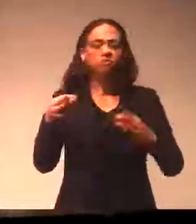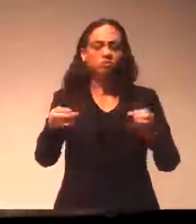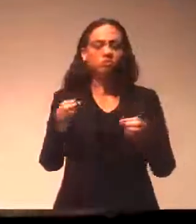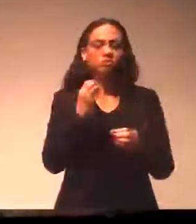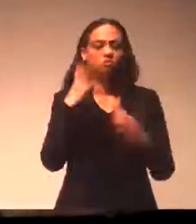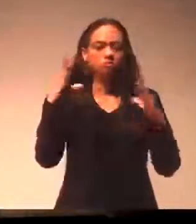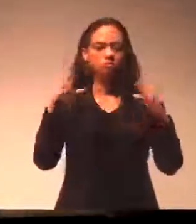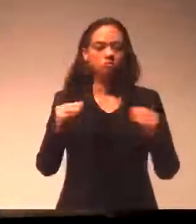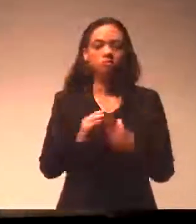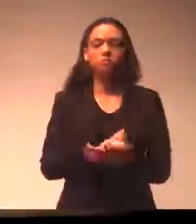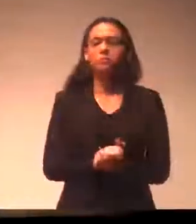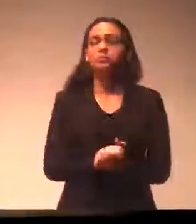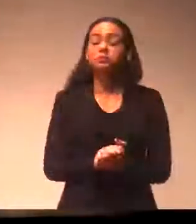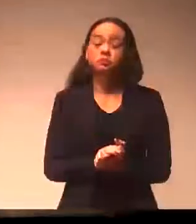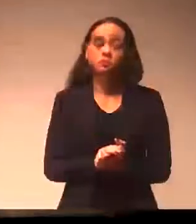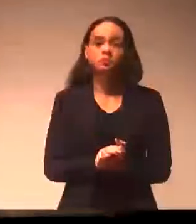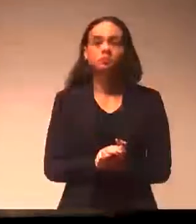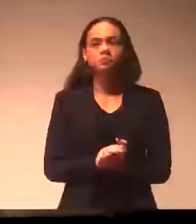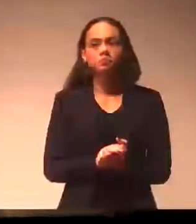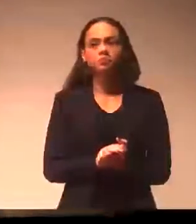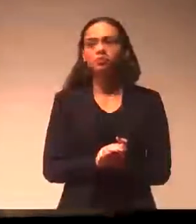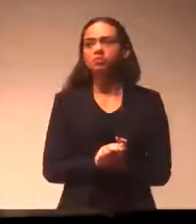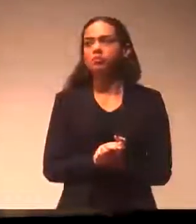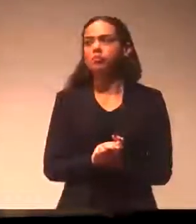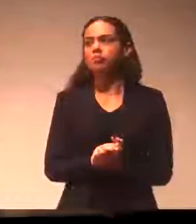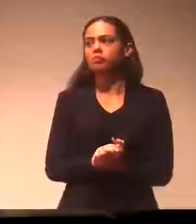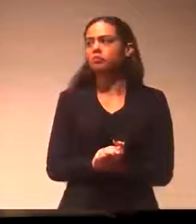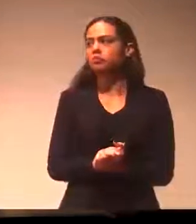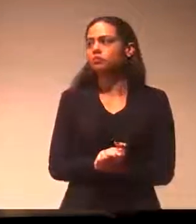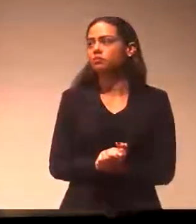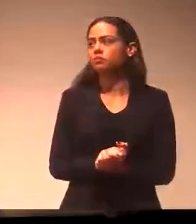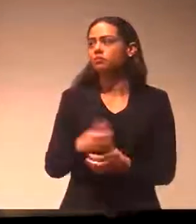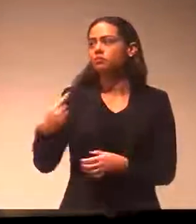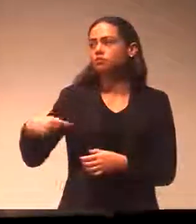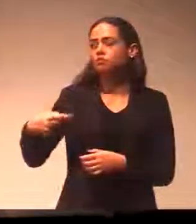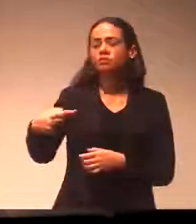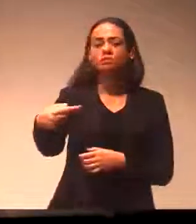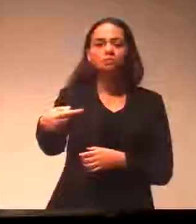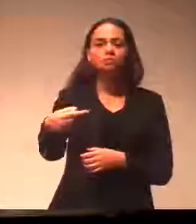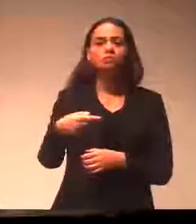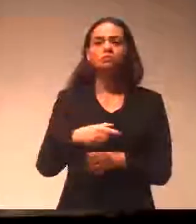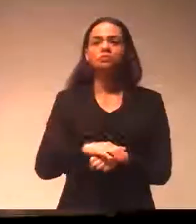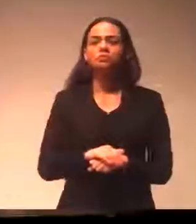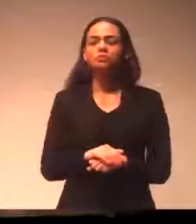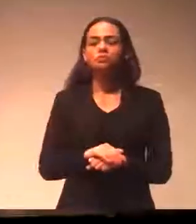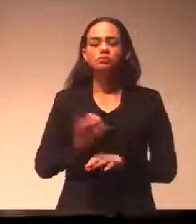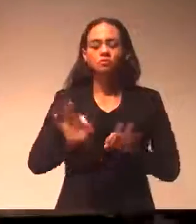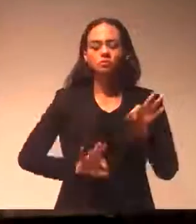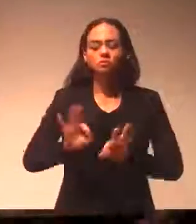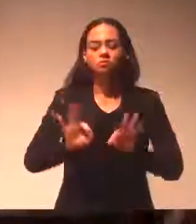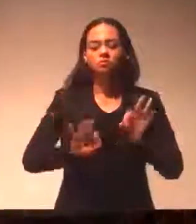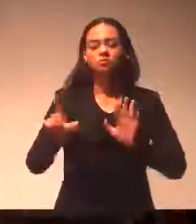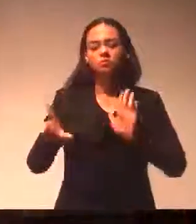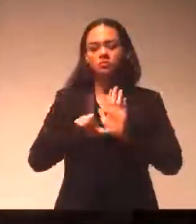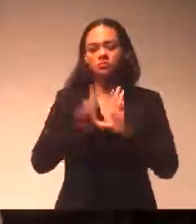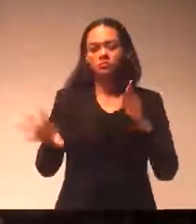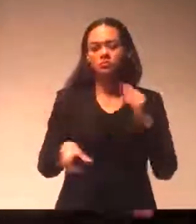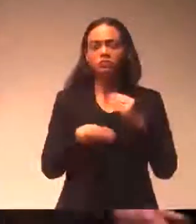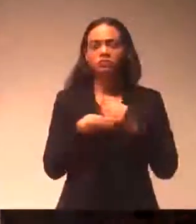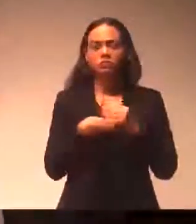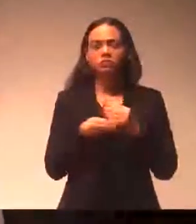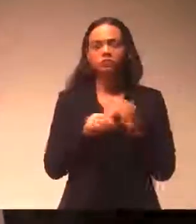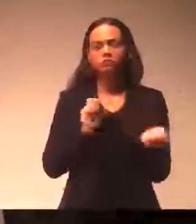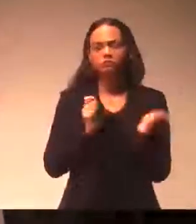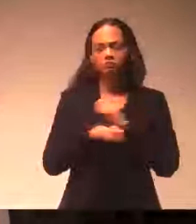Só sobre essa questão, se a gente conseguisse ainda um debate nos próximos meses para fazer um projeto de lei complementar e adaptar,